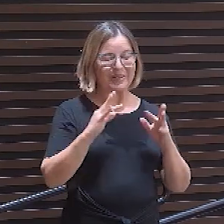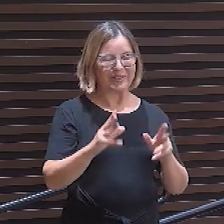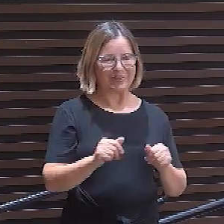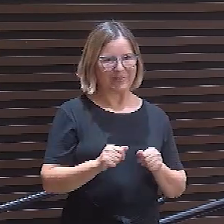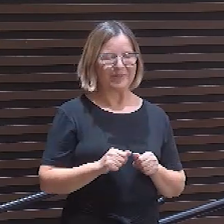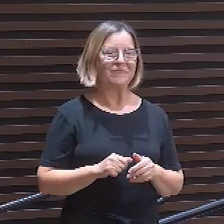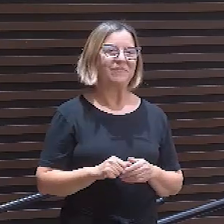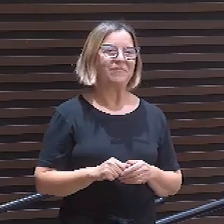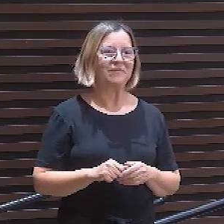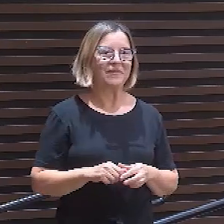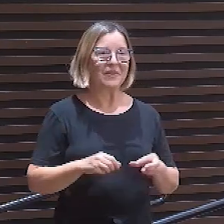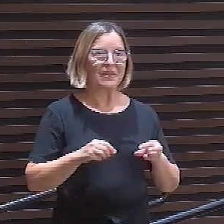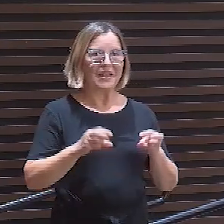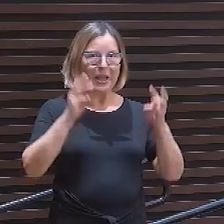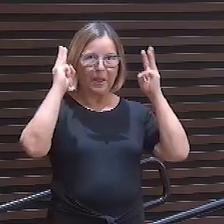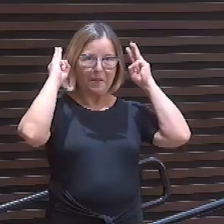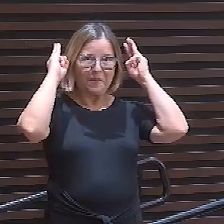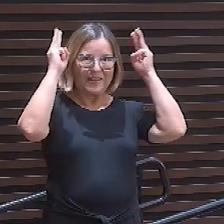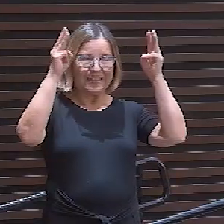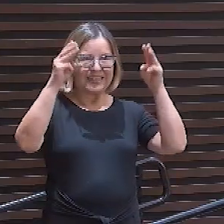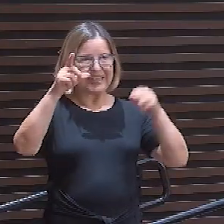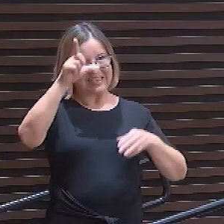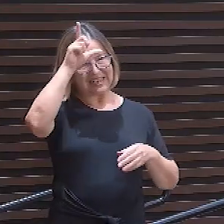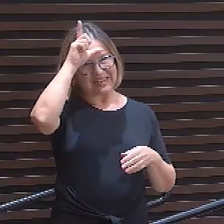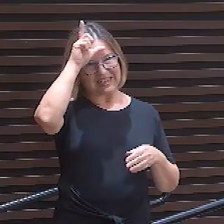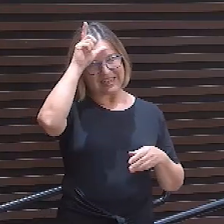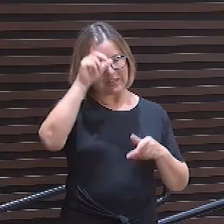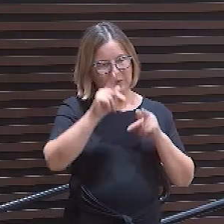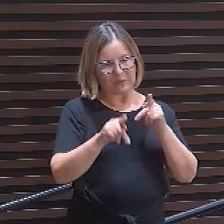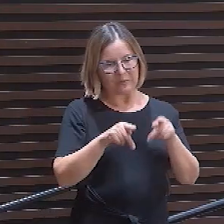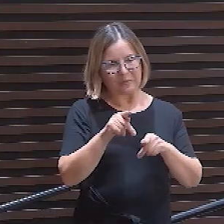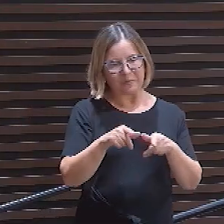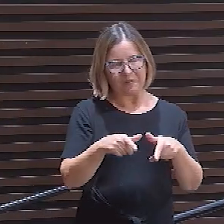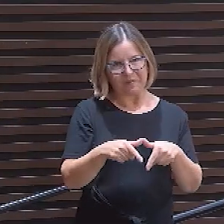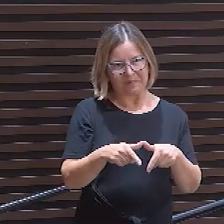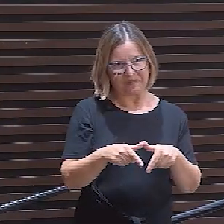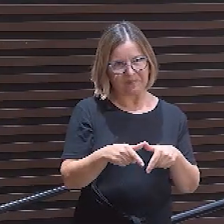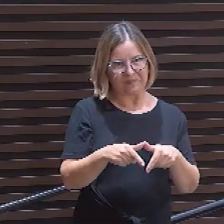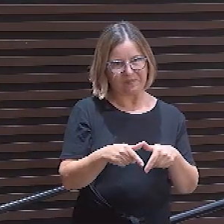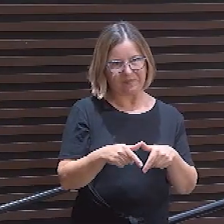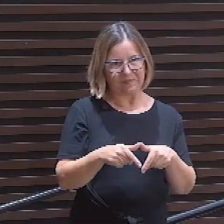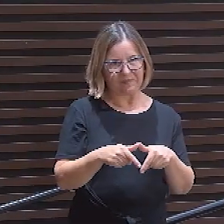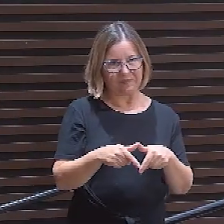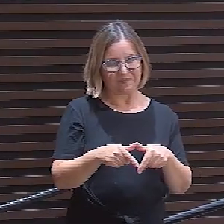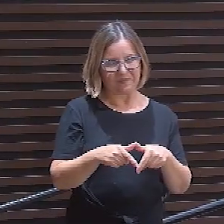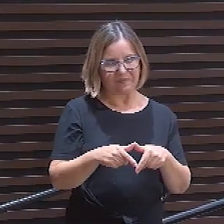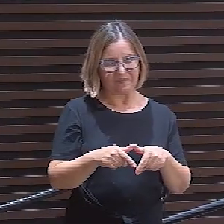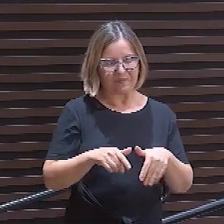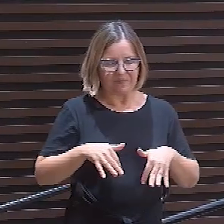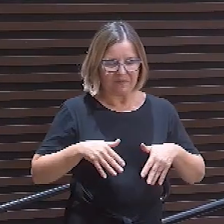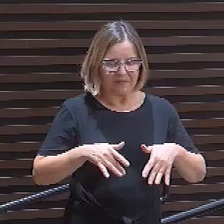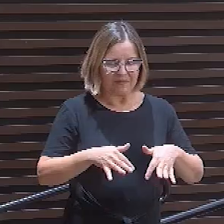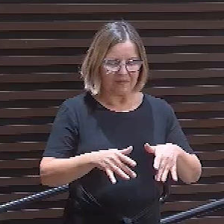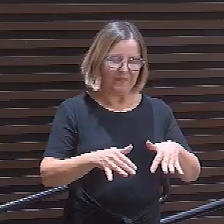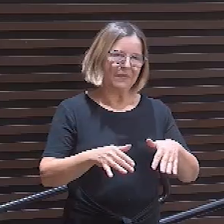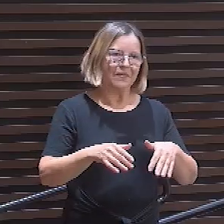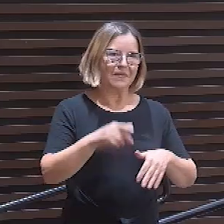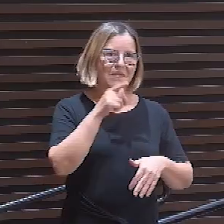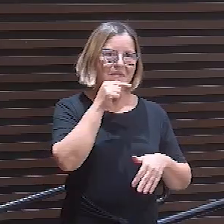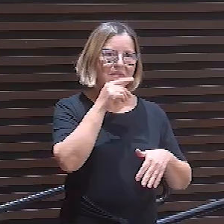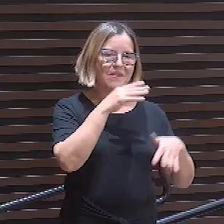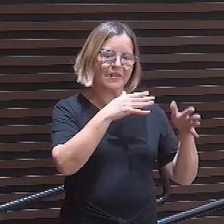Moisés, liderando o povo pela fé, atravessou o Mar Vermelho. O que parecia impossível, tornou-se